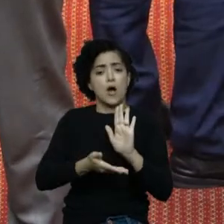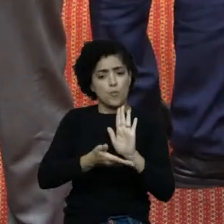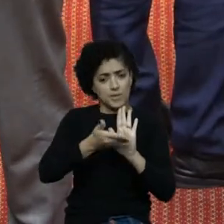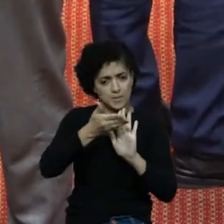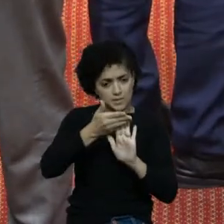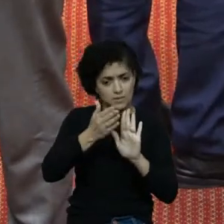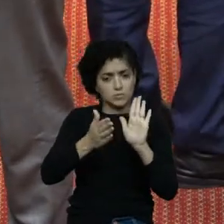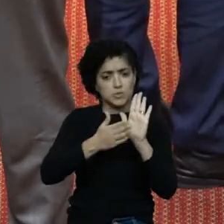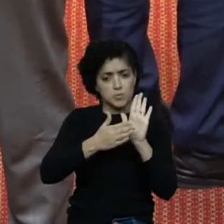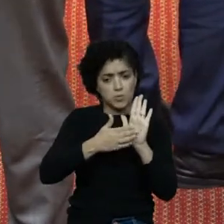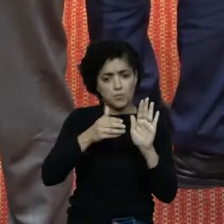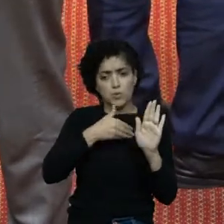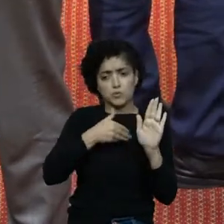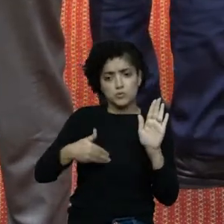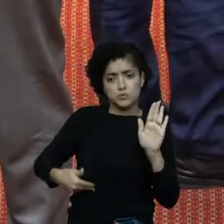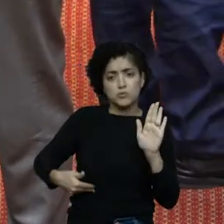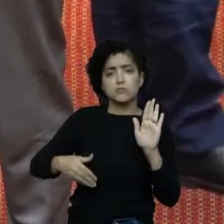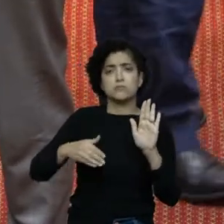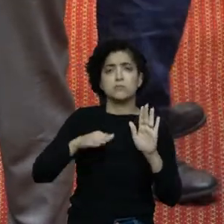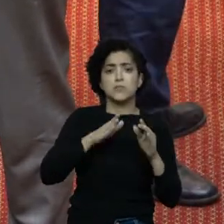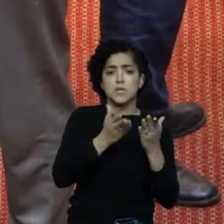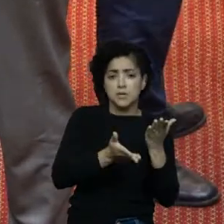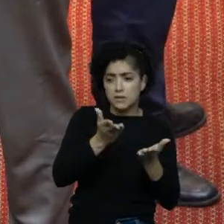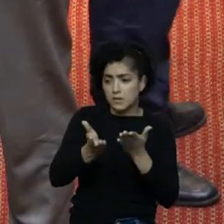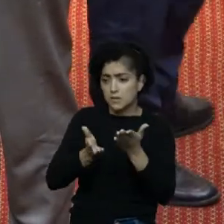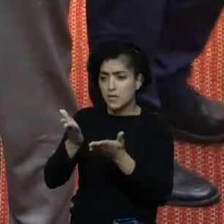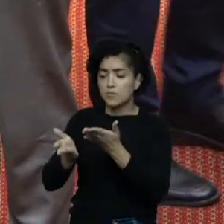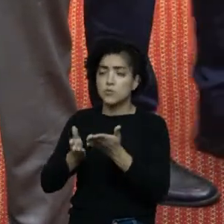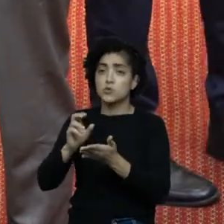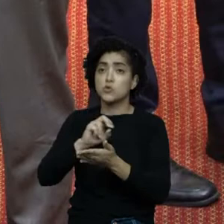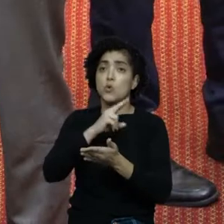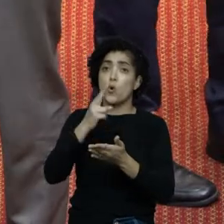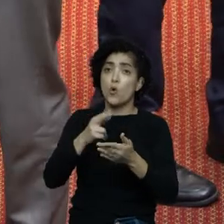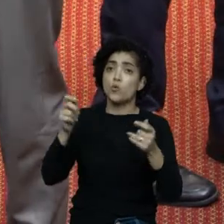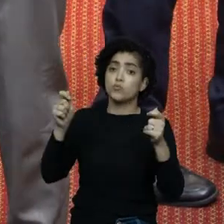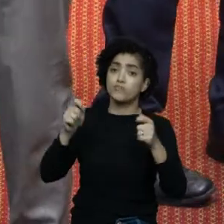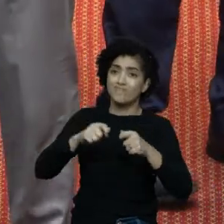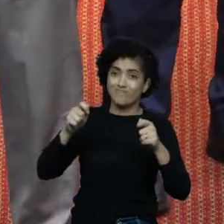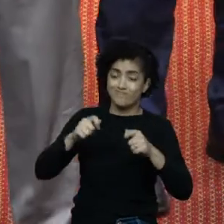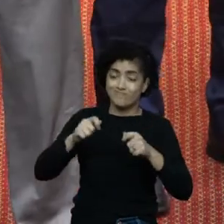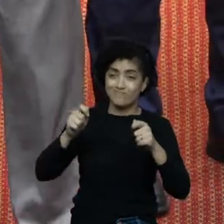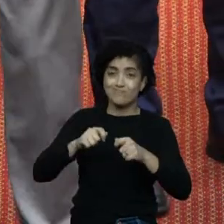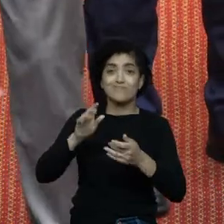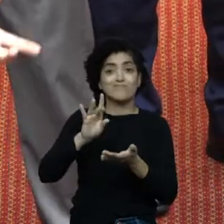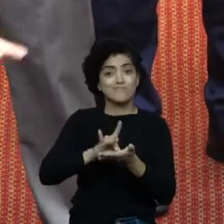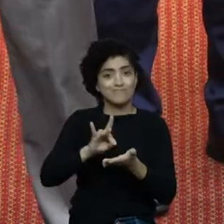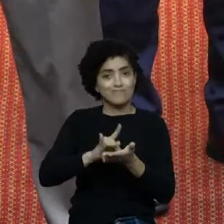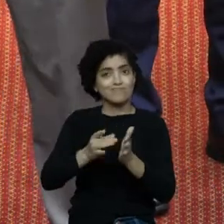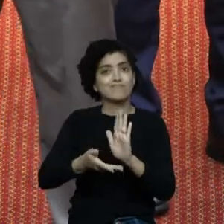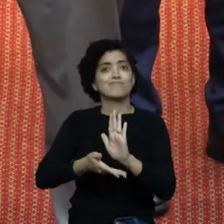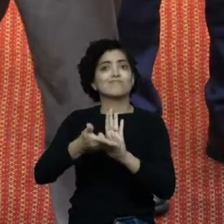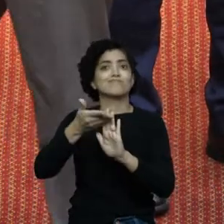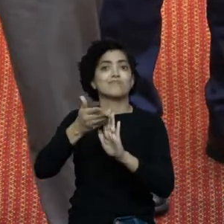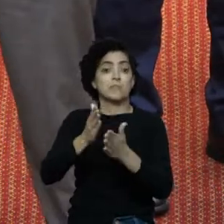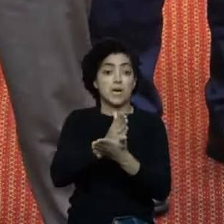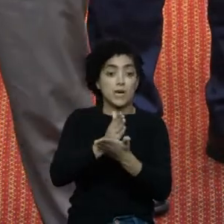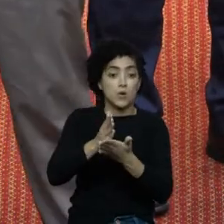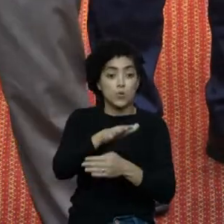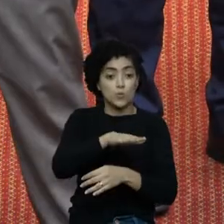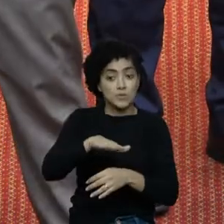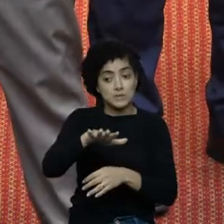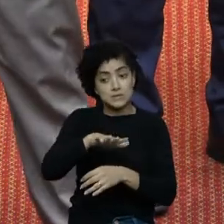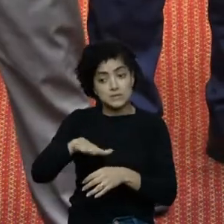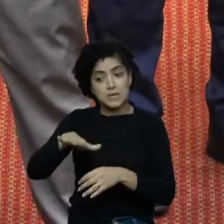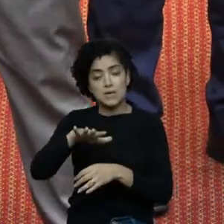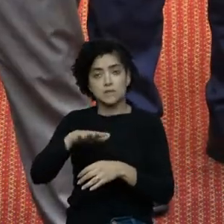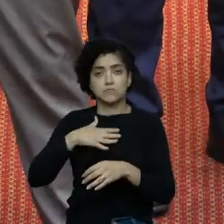proposta do governo e atendemos todos os setores ou permitimos a consolidação de aumento de impostos para algum setor e eu tenho